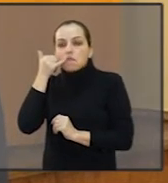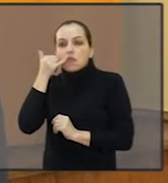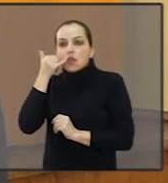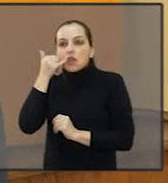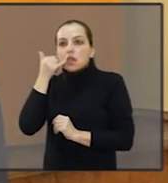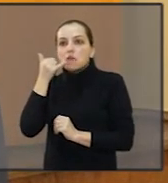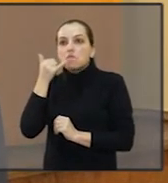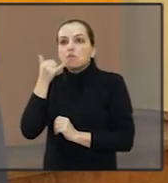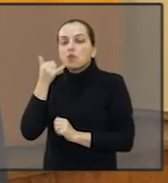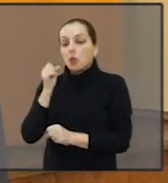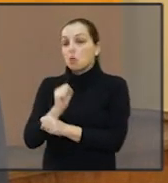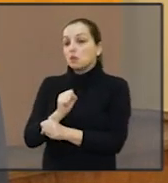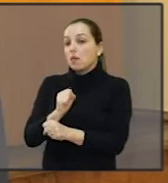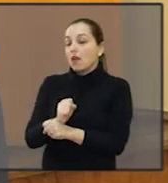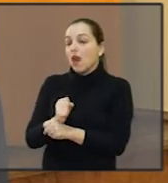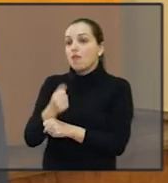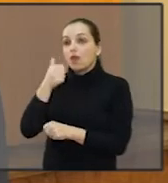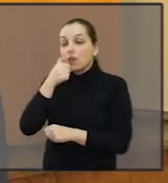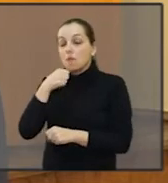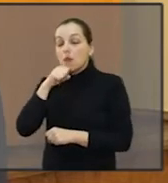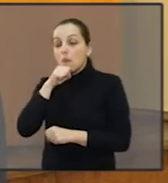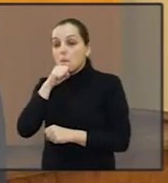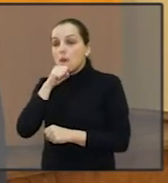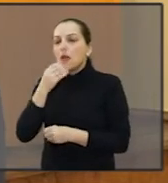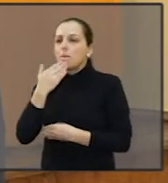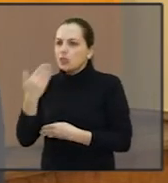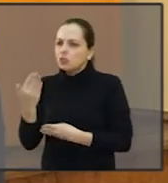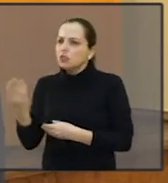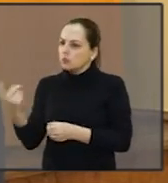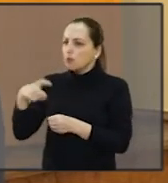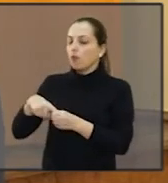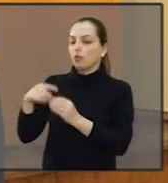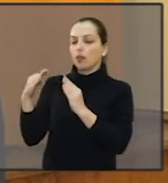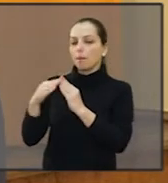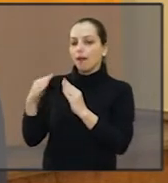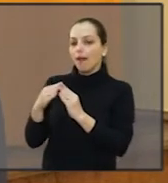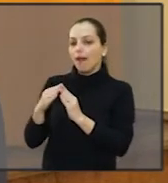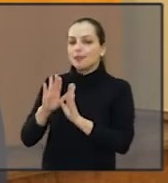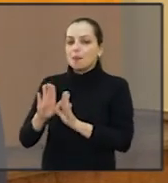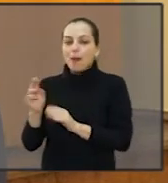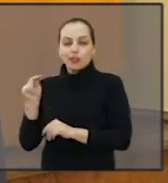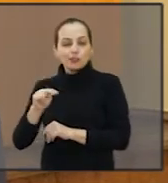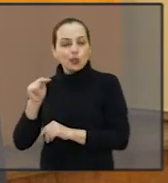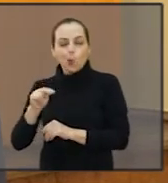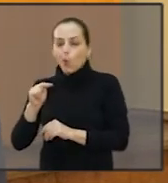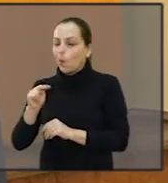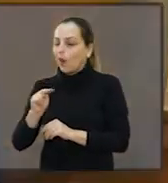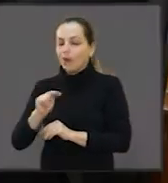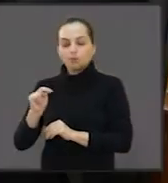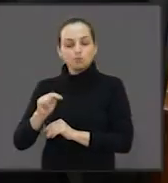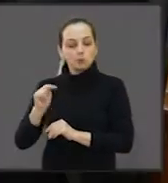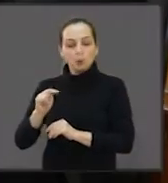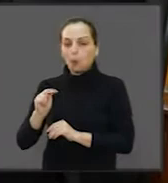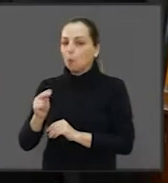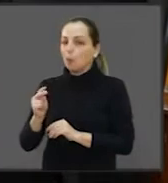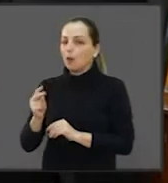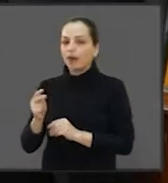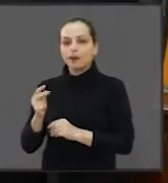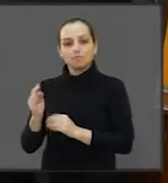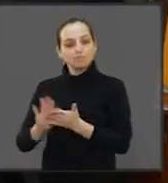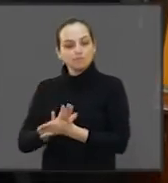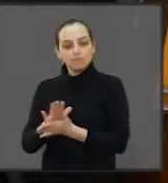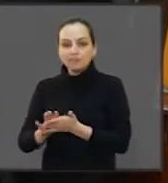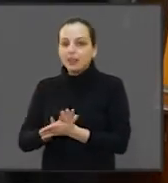minha mãe, sempre eu esperei que minha mãe falasse a palavrinha mágica, né? Volta para casa, mas ela nunca falou. Ainda bem, né?